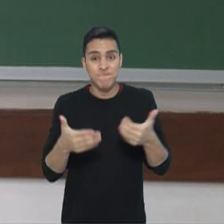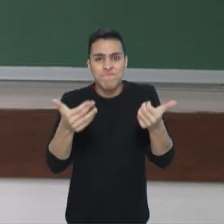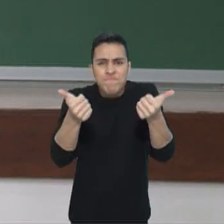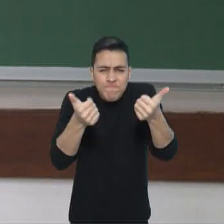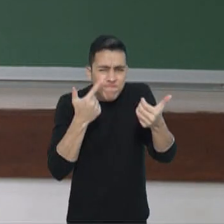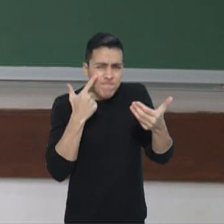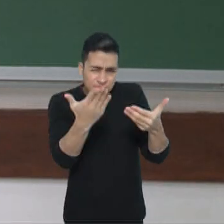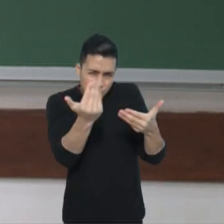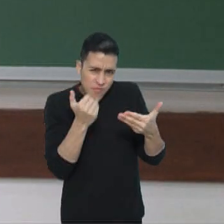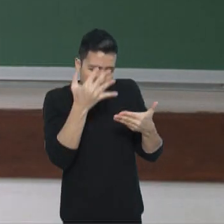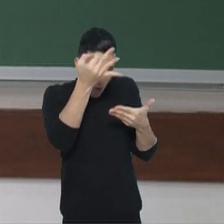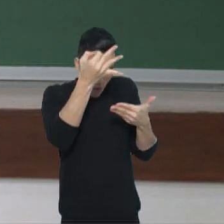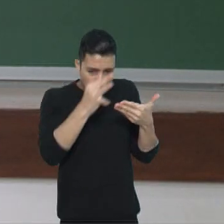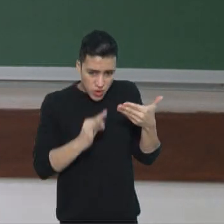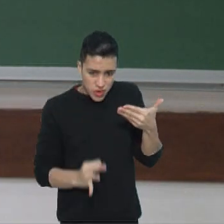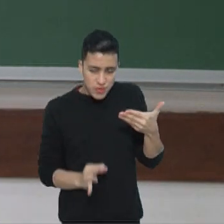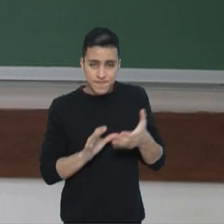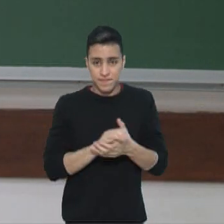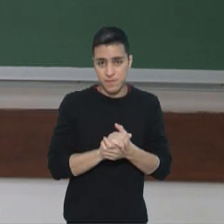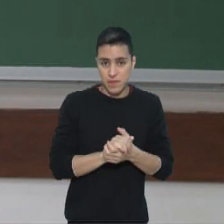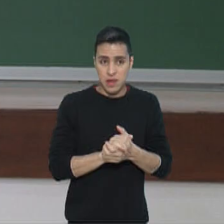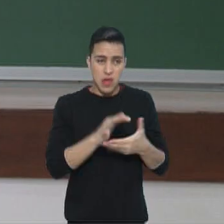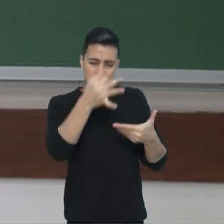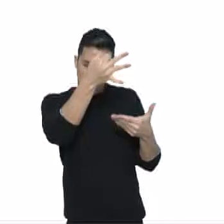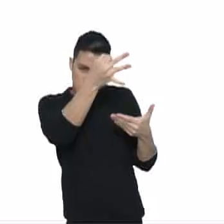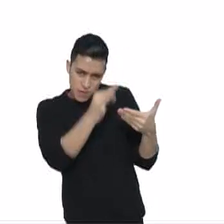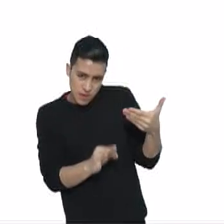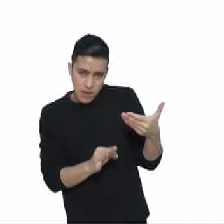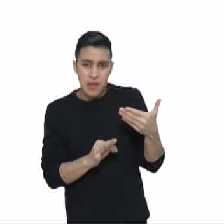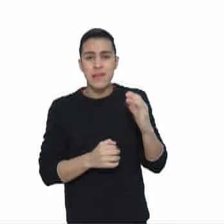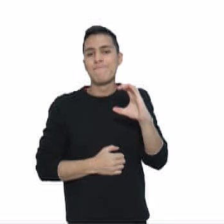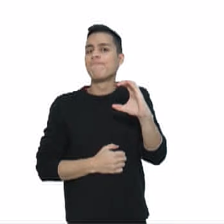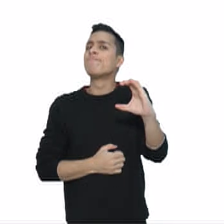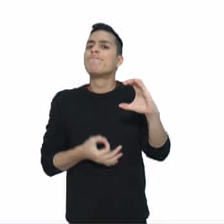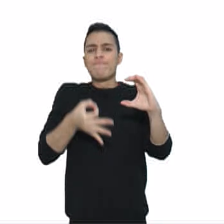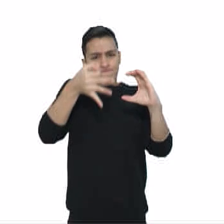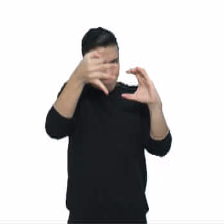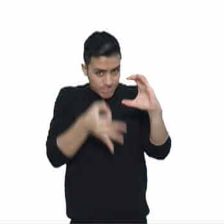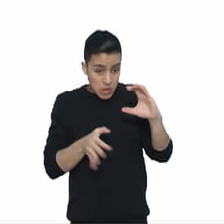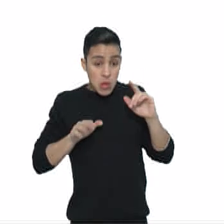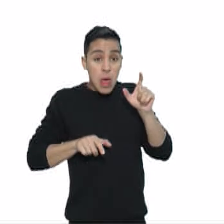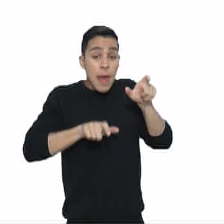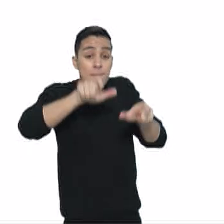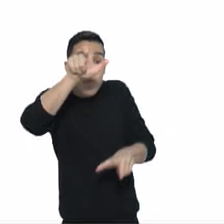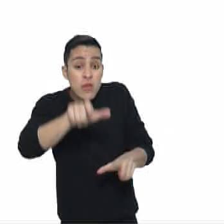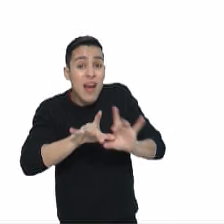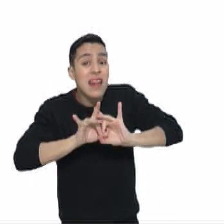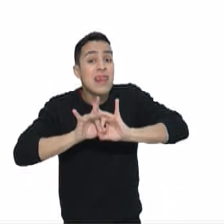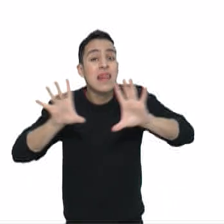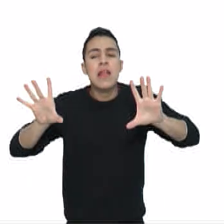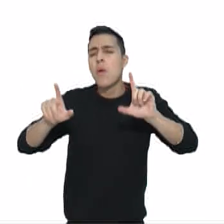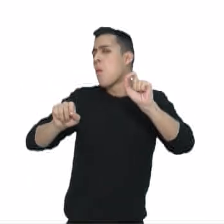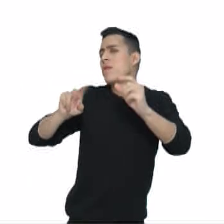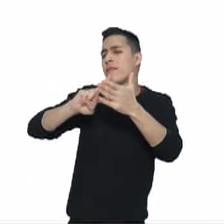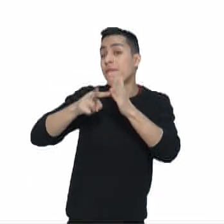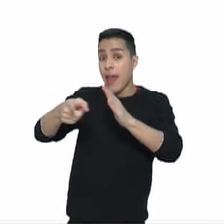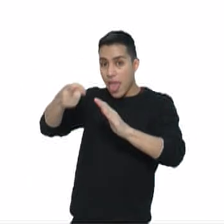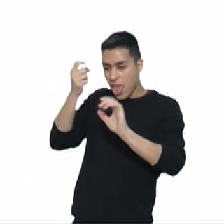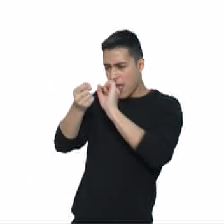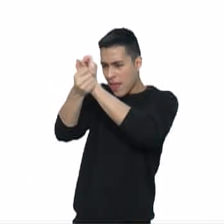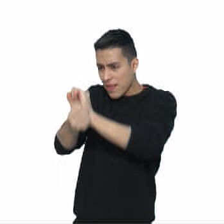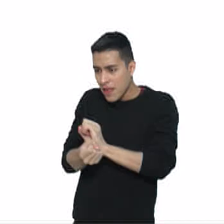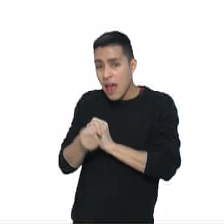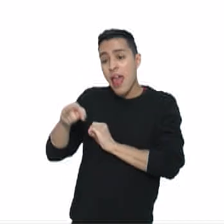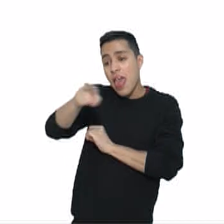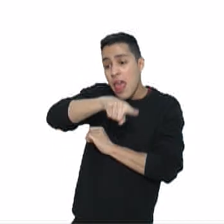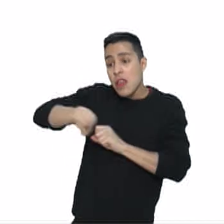Vamos corrigir então? A correção, pessoal. Letra C. Os libertos eram ex-escravos e poderiam